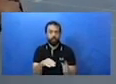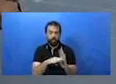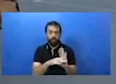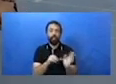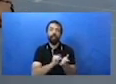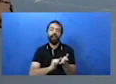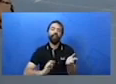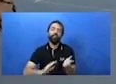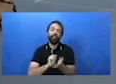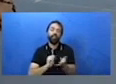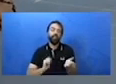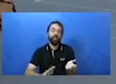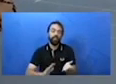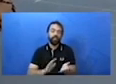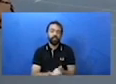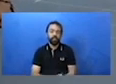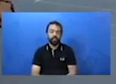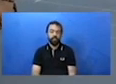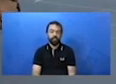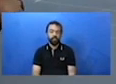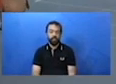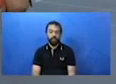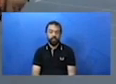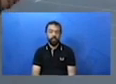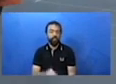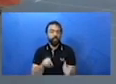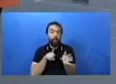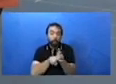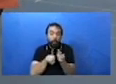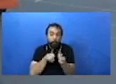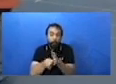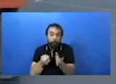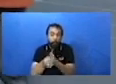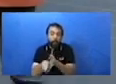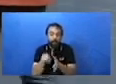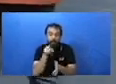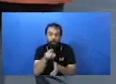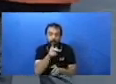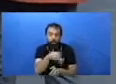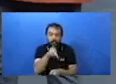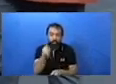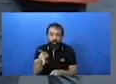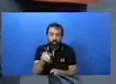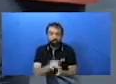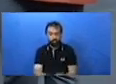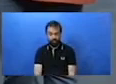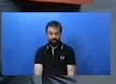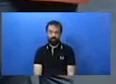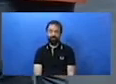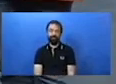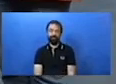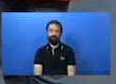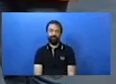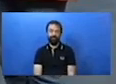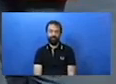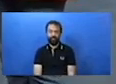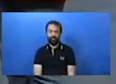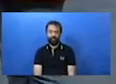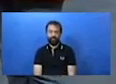e 3 da página 59. Tirar dúvidas e corrigir com o seu amigo professor.